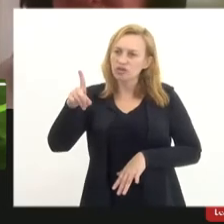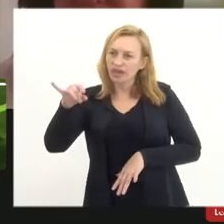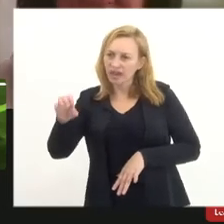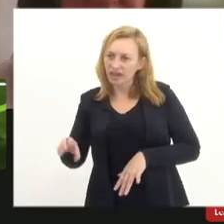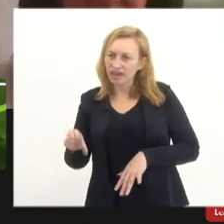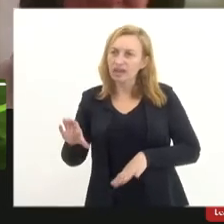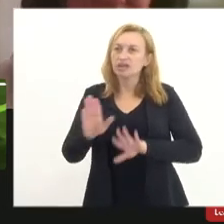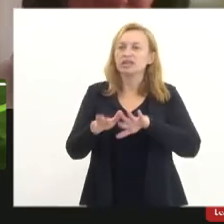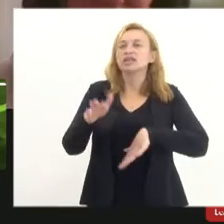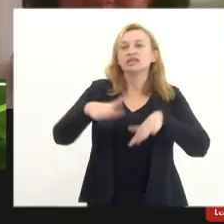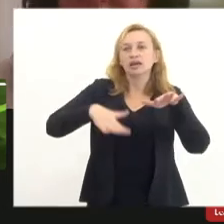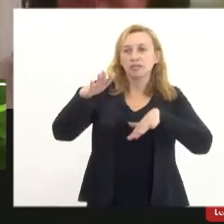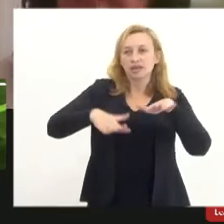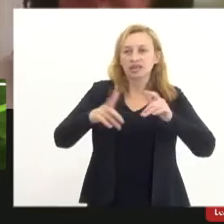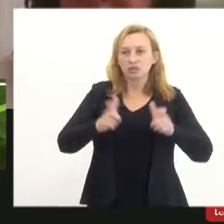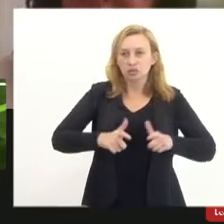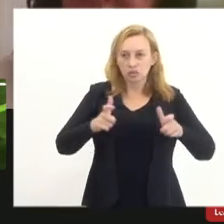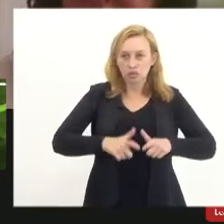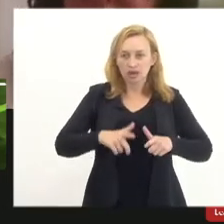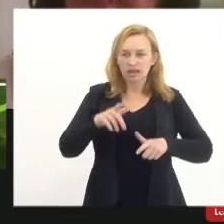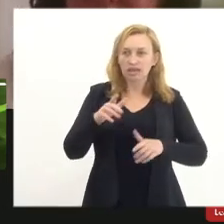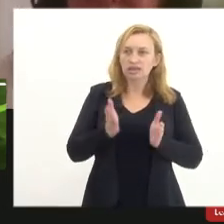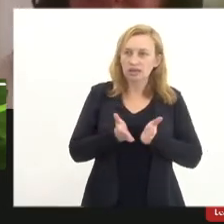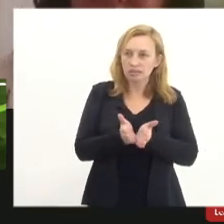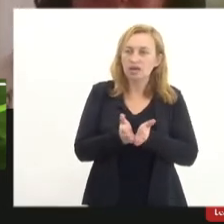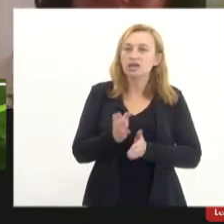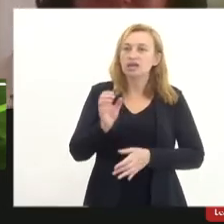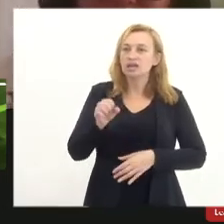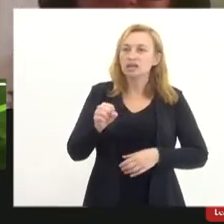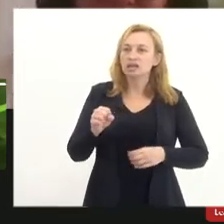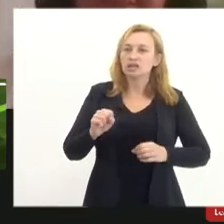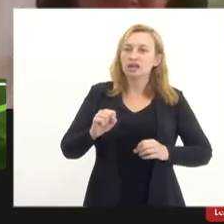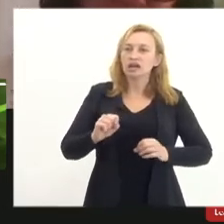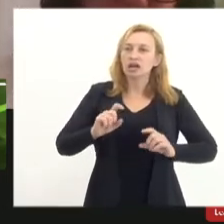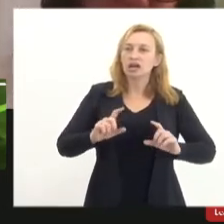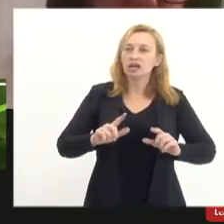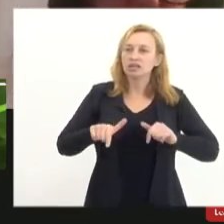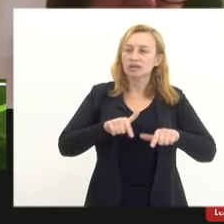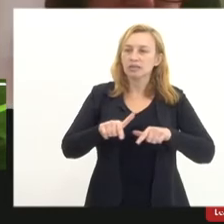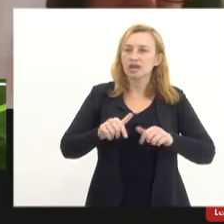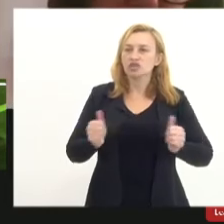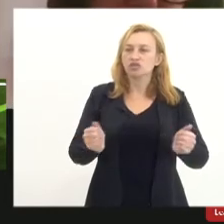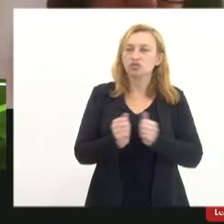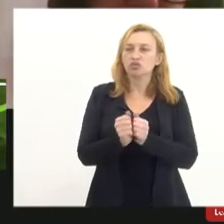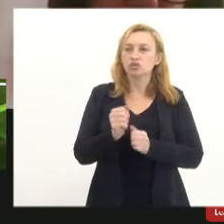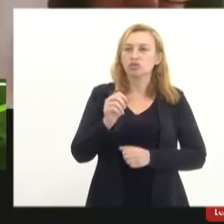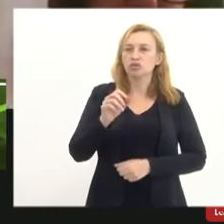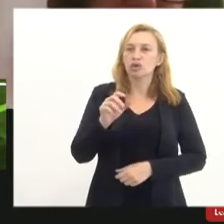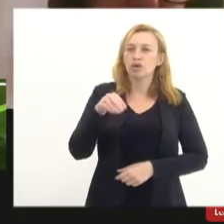da questão da propriedade da embarcação, elas são operadas pela MODEC, né, pela MODEC do Brasil.